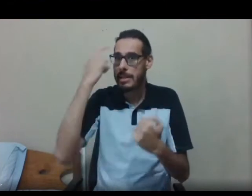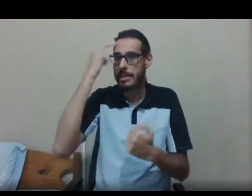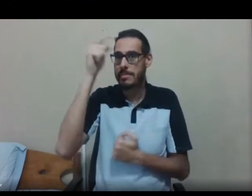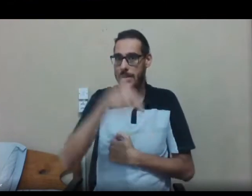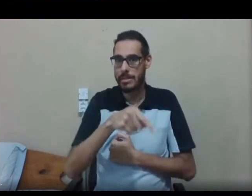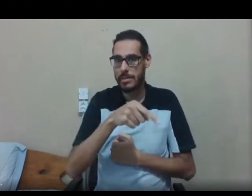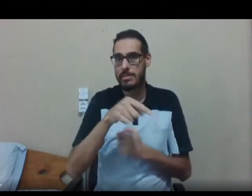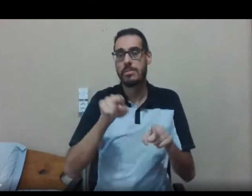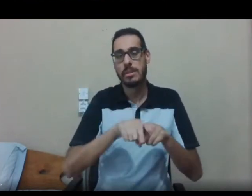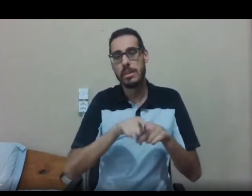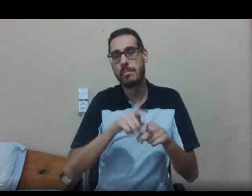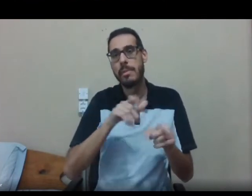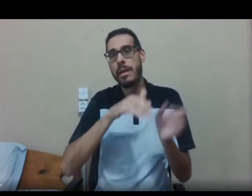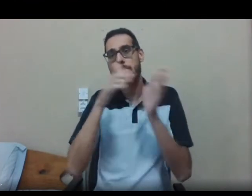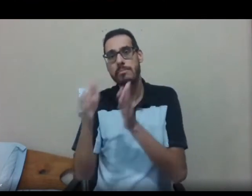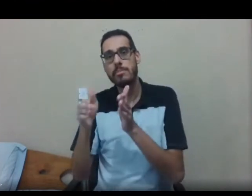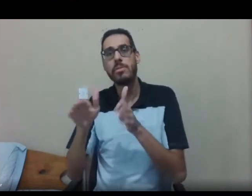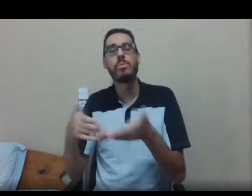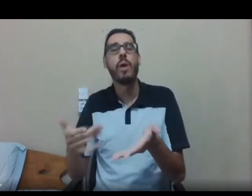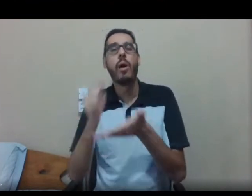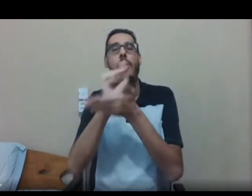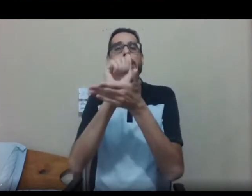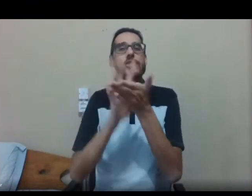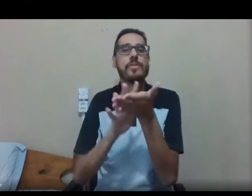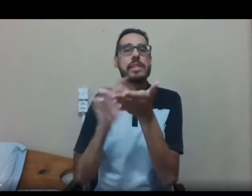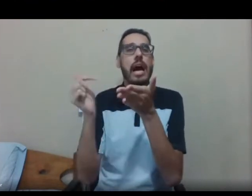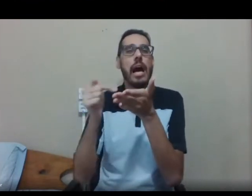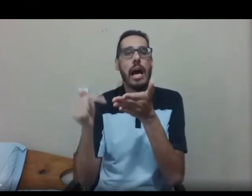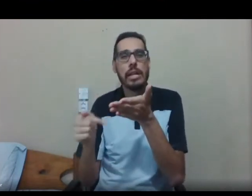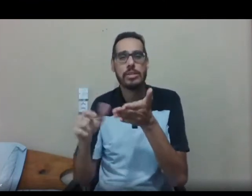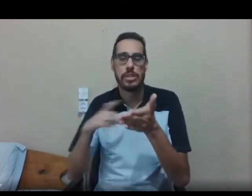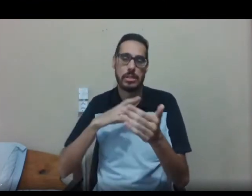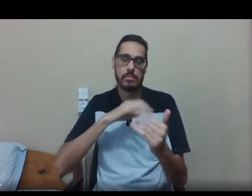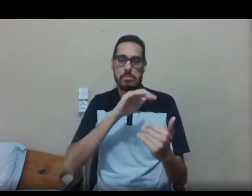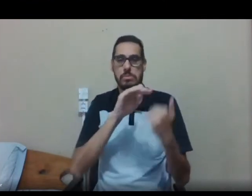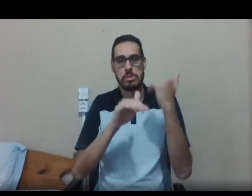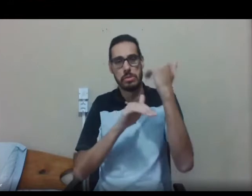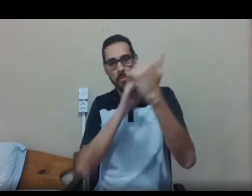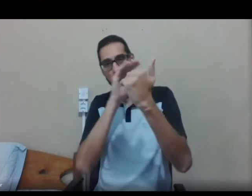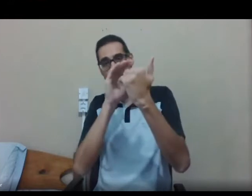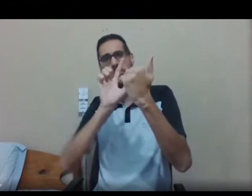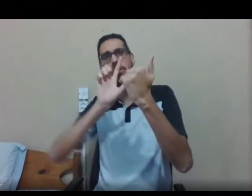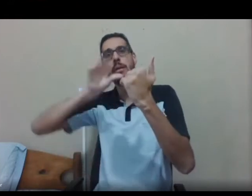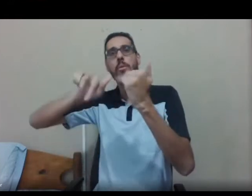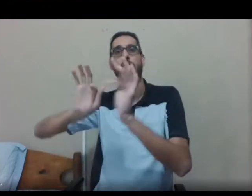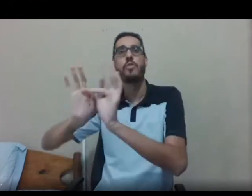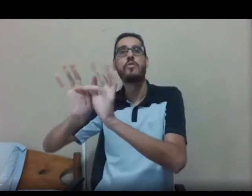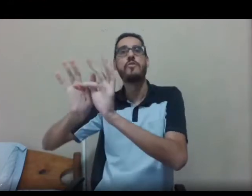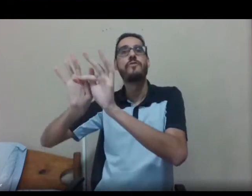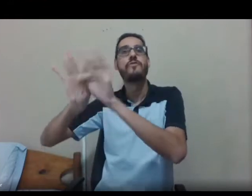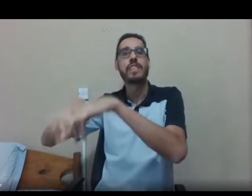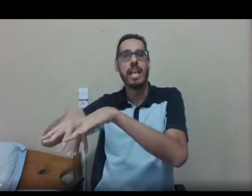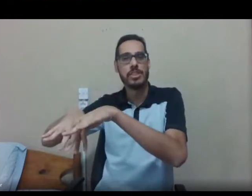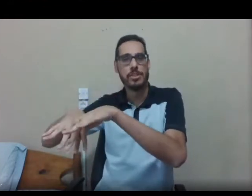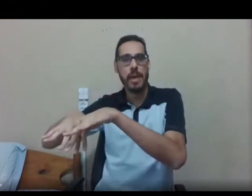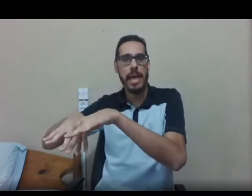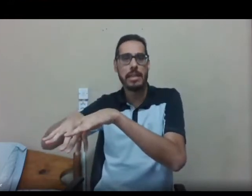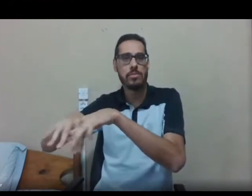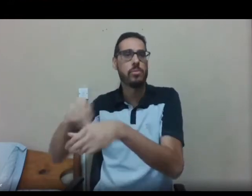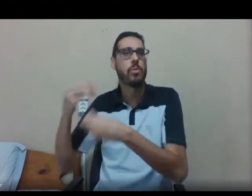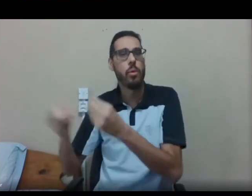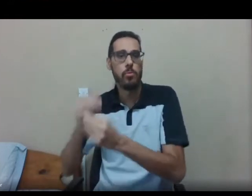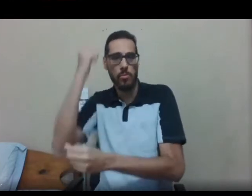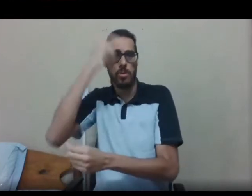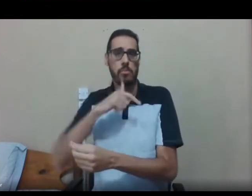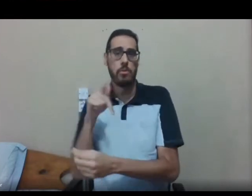uma duração recomendada de 1 a 2 semanas, tá? Provavelmente a Angélica vai complementar aqui mais adiante, tá